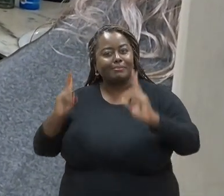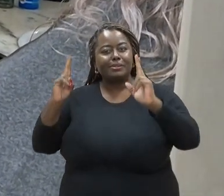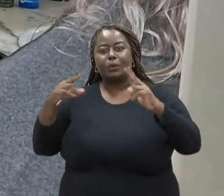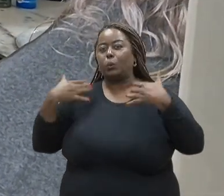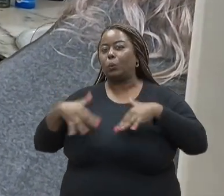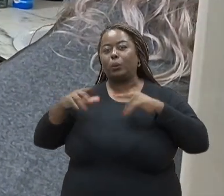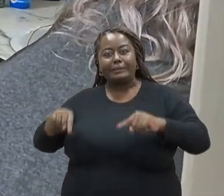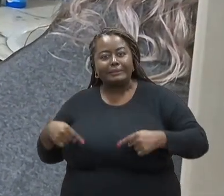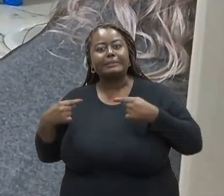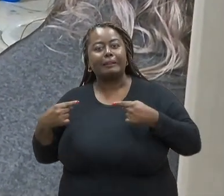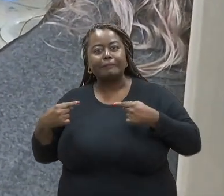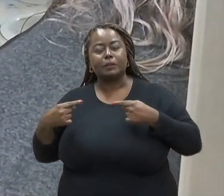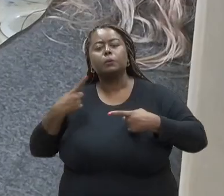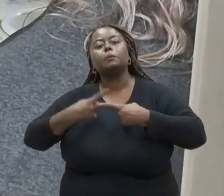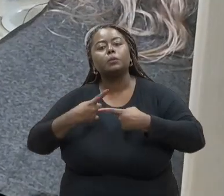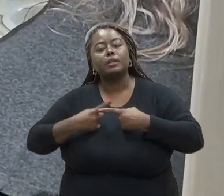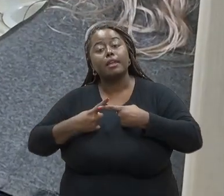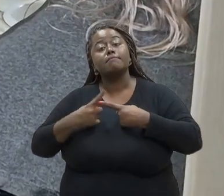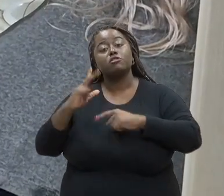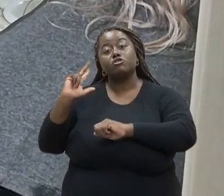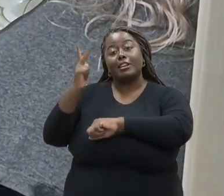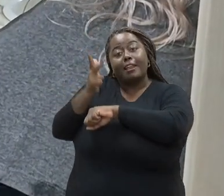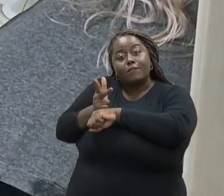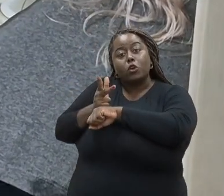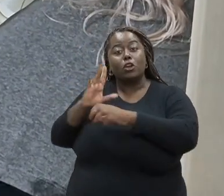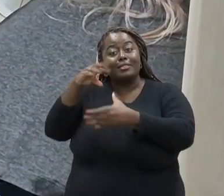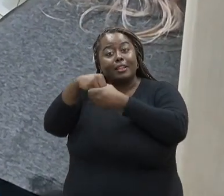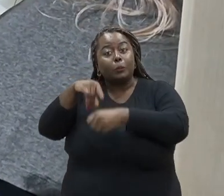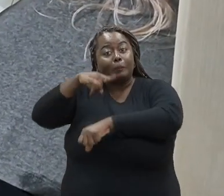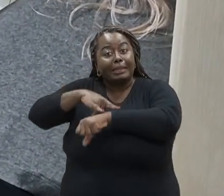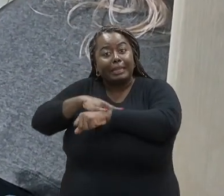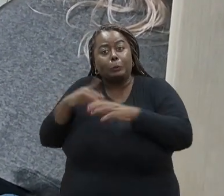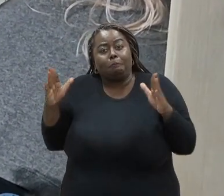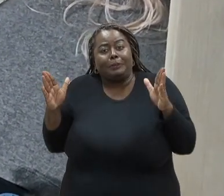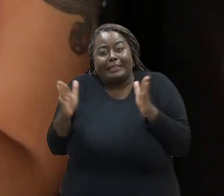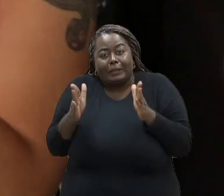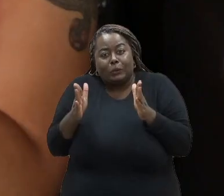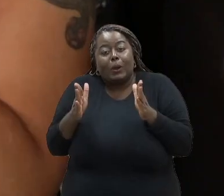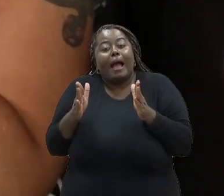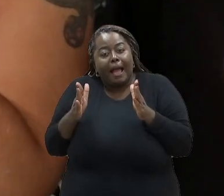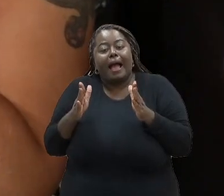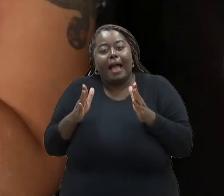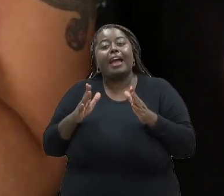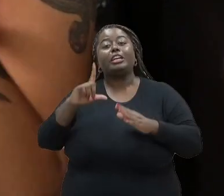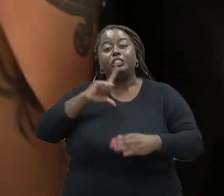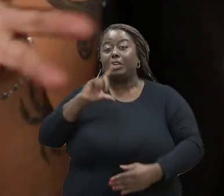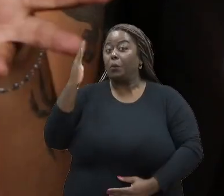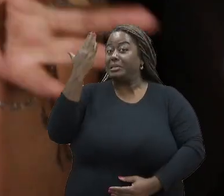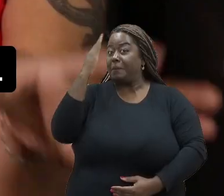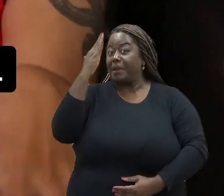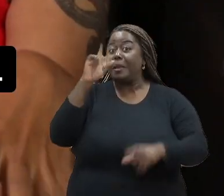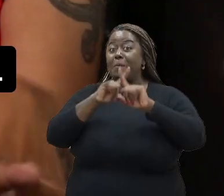gente foi muito desafiadora. Porque a gente estava gravando dentro de um banheiro que já era pequeno, e aí a gente estava trabalhando com